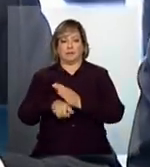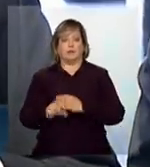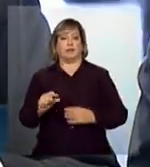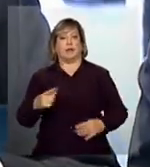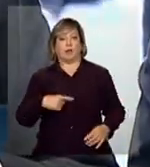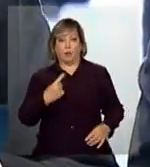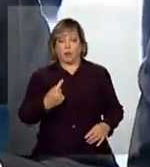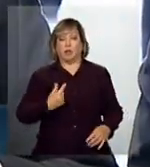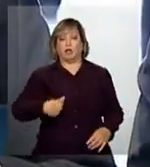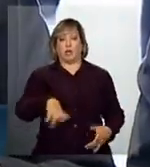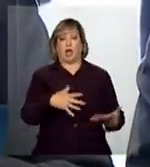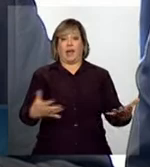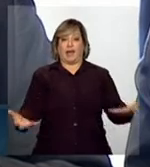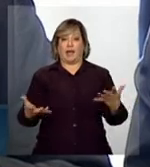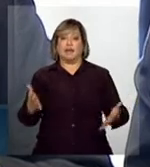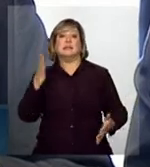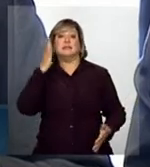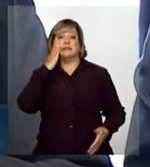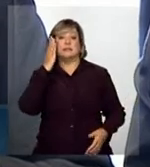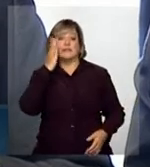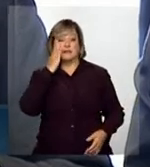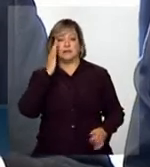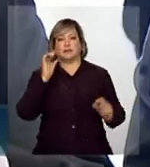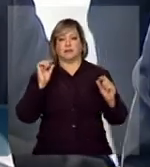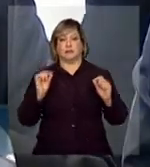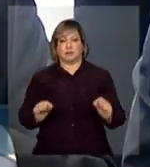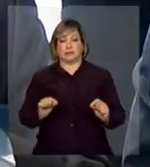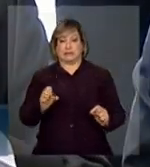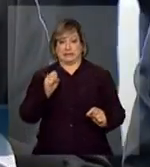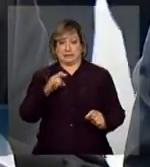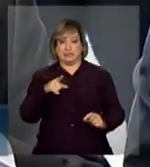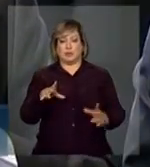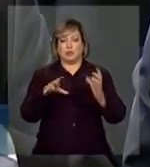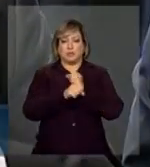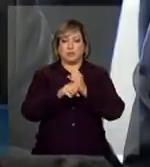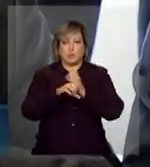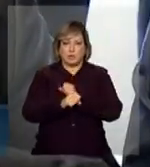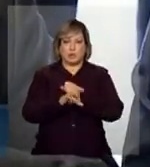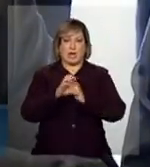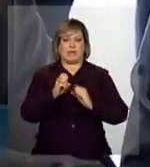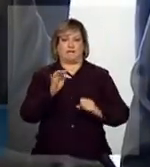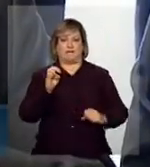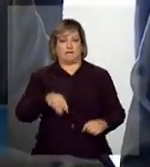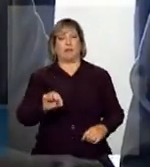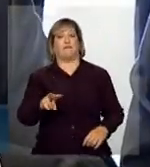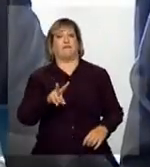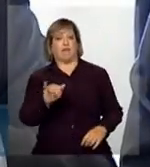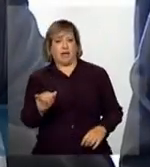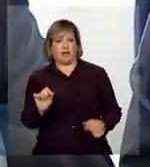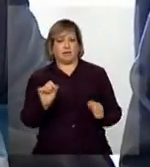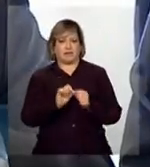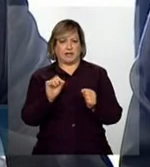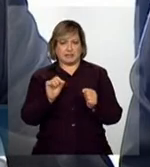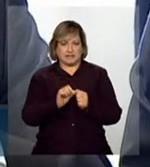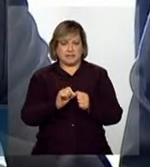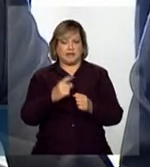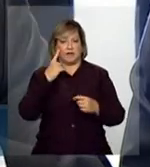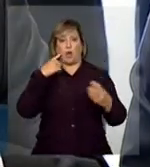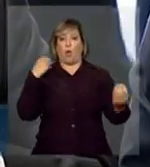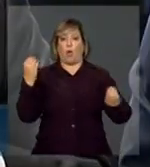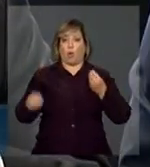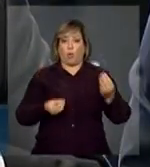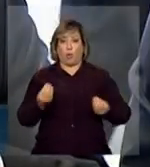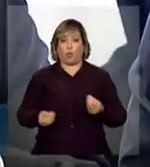a gente quer saber se o cálculo da CEFEM vai ser feito levando em conta o custo